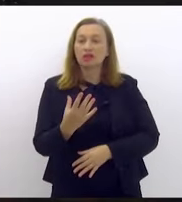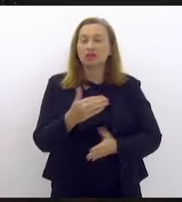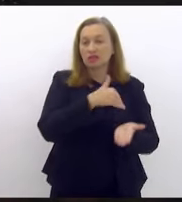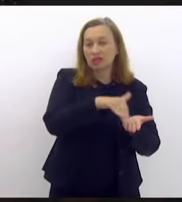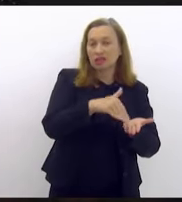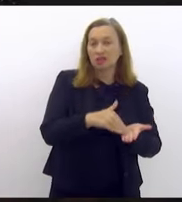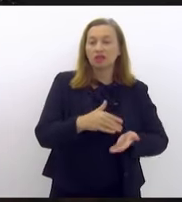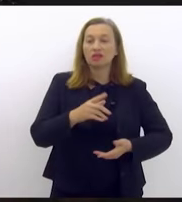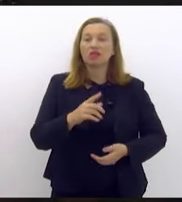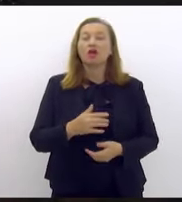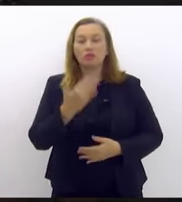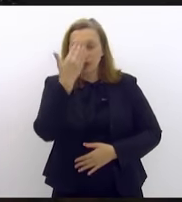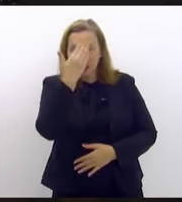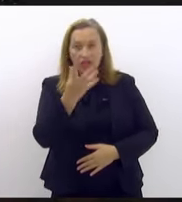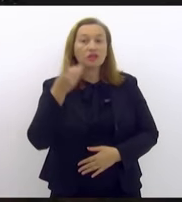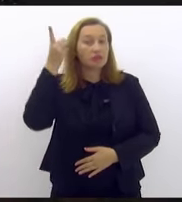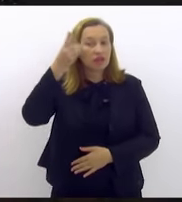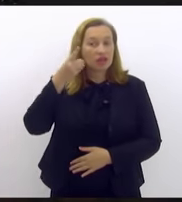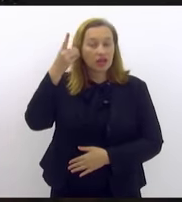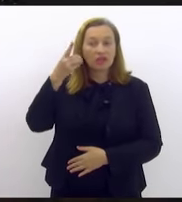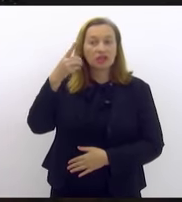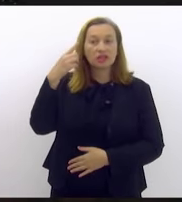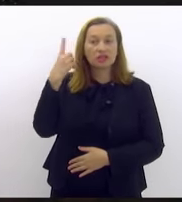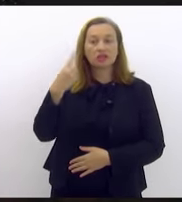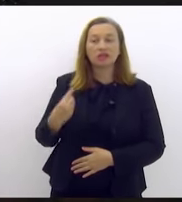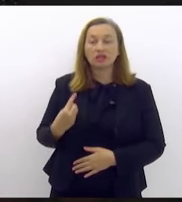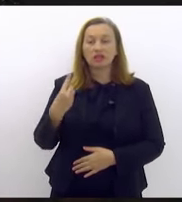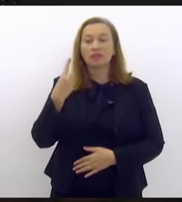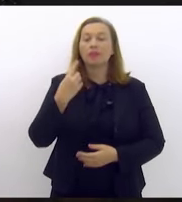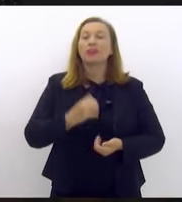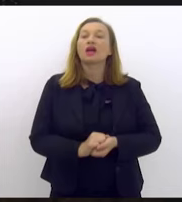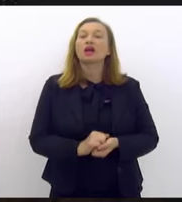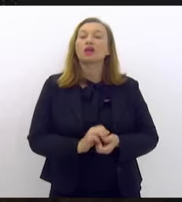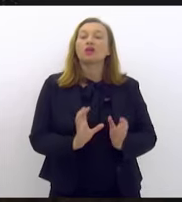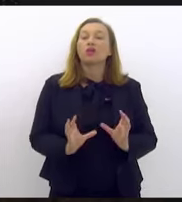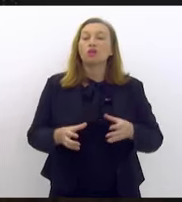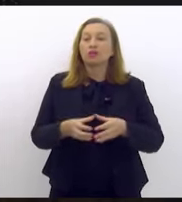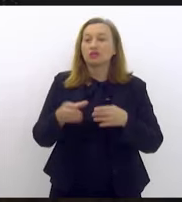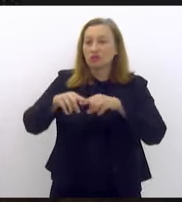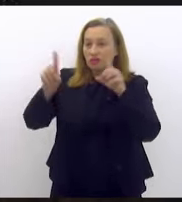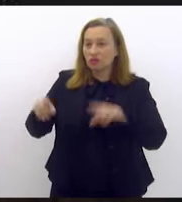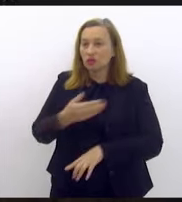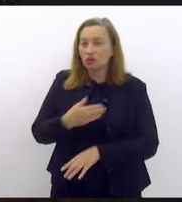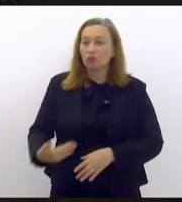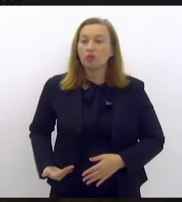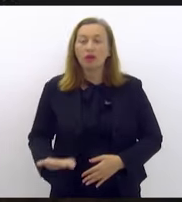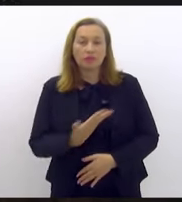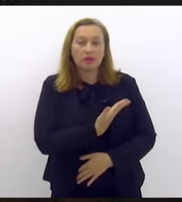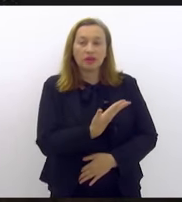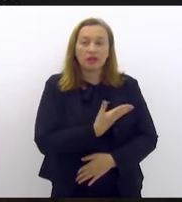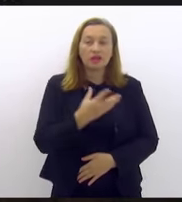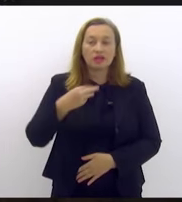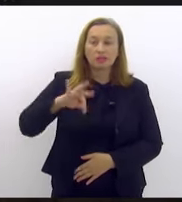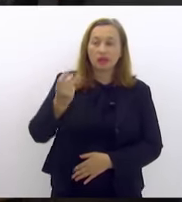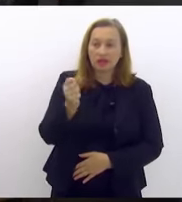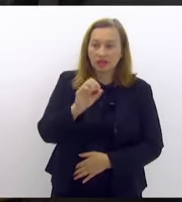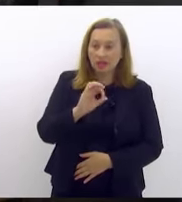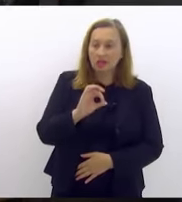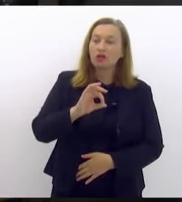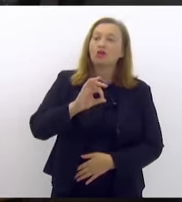deputada Dani Monteiro. Pela Comissão de Servidores Públicos, minha querida amiga, deputada Marta Rocha.